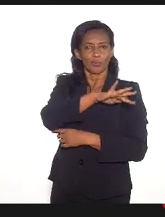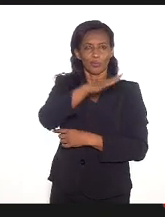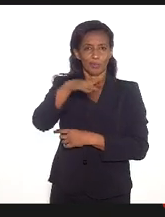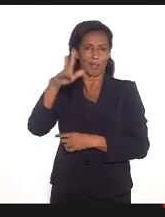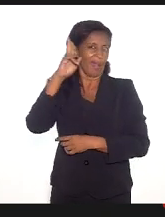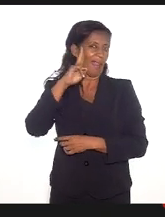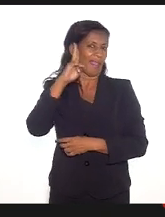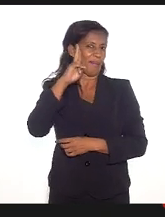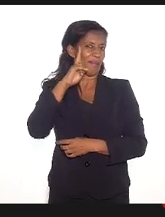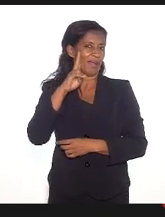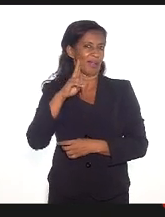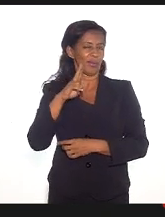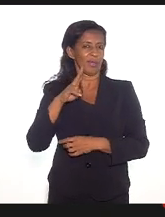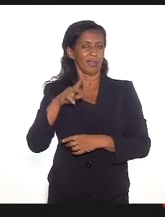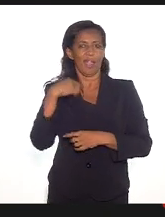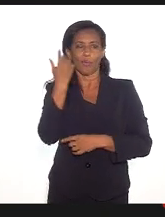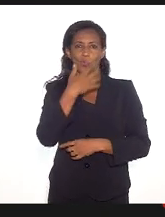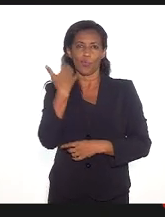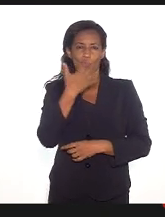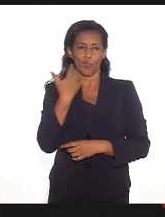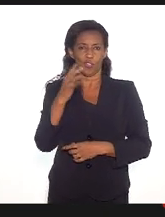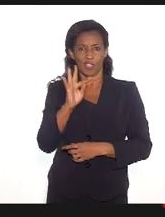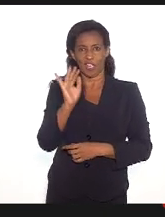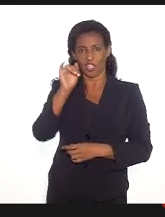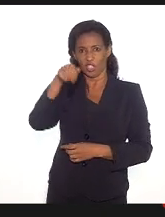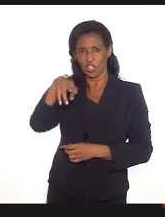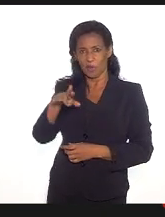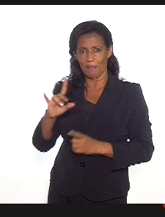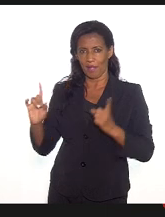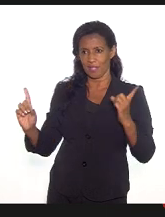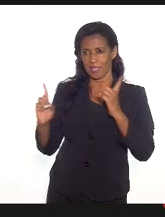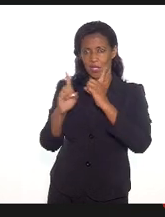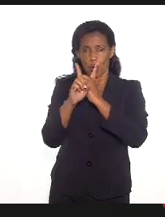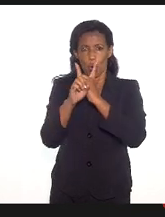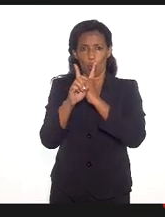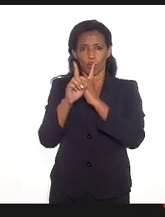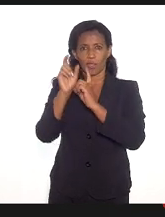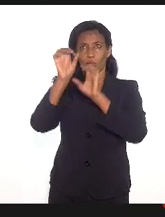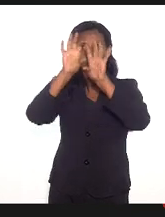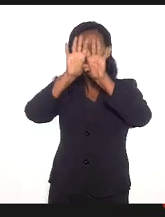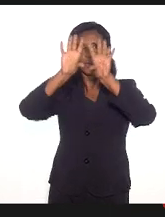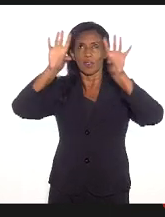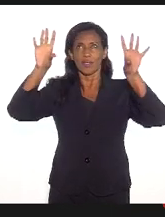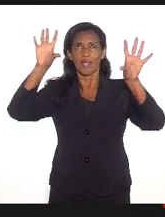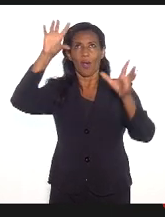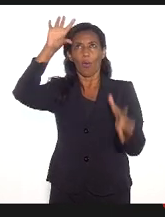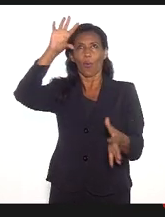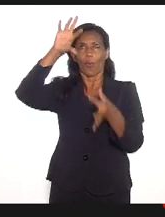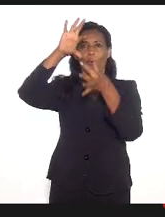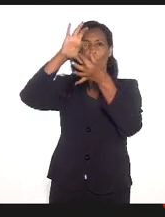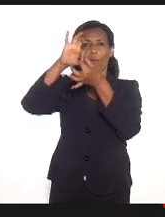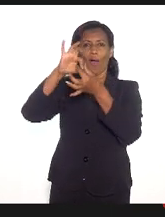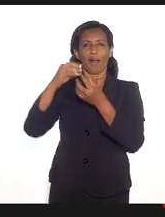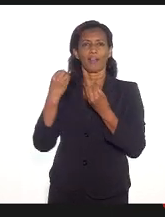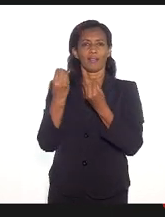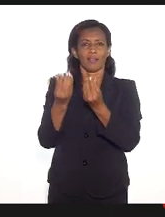até a música do Tim Maia, se encontra com o azul do céu, gera para o Rio de